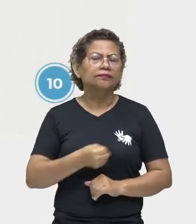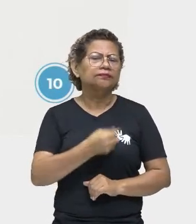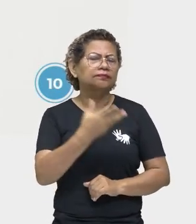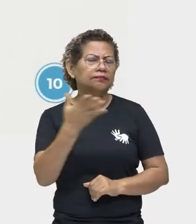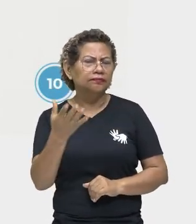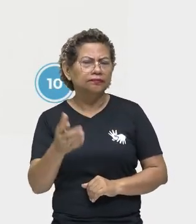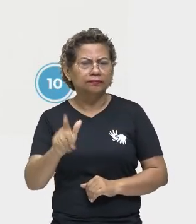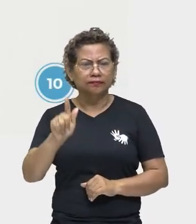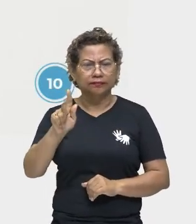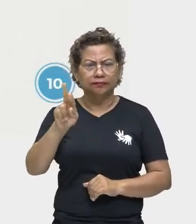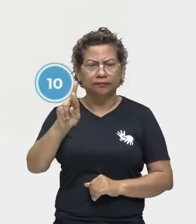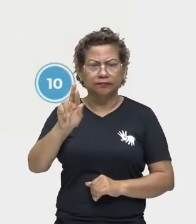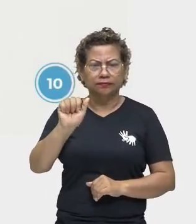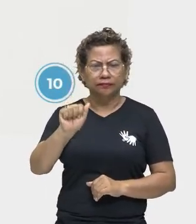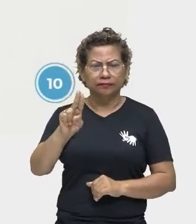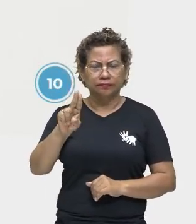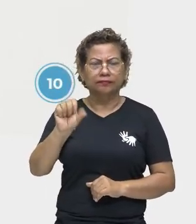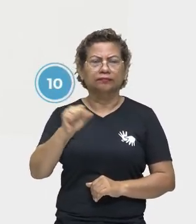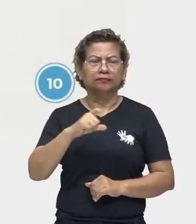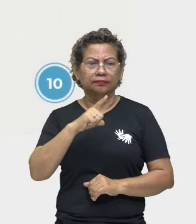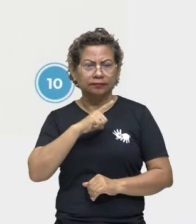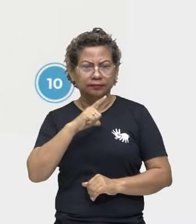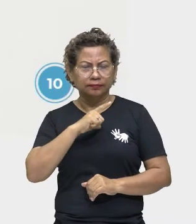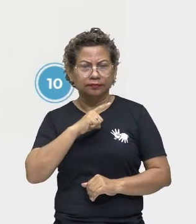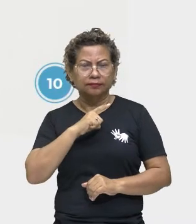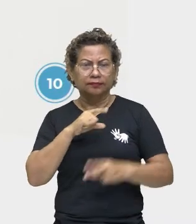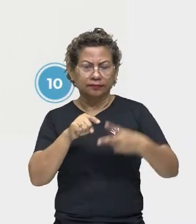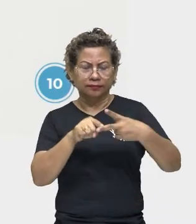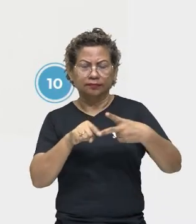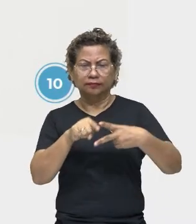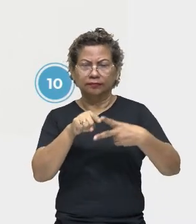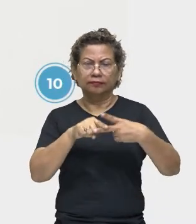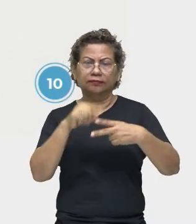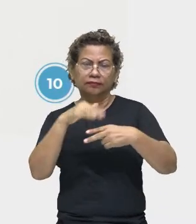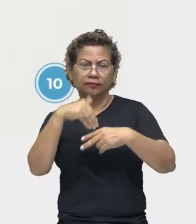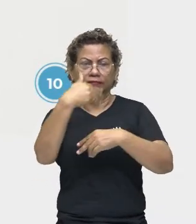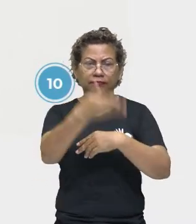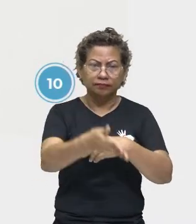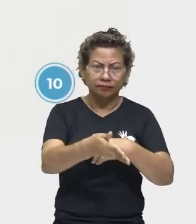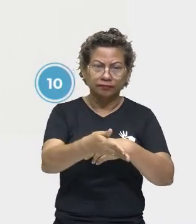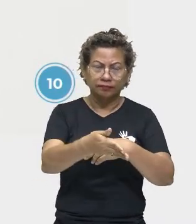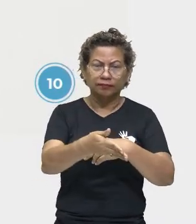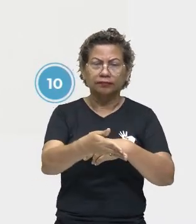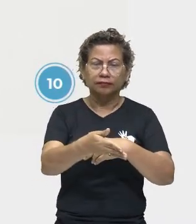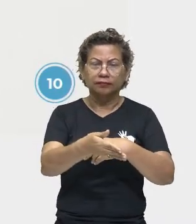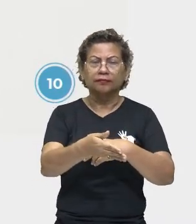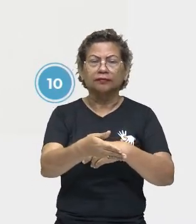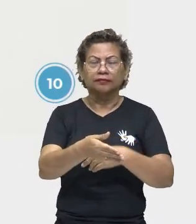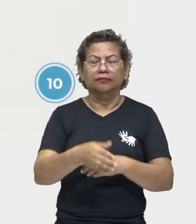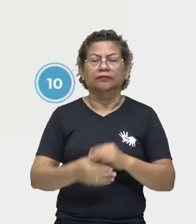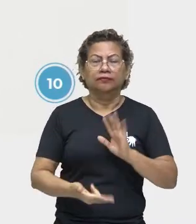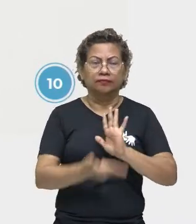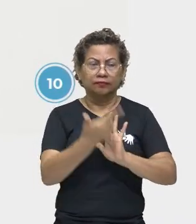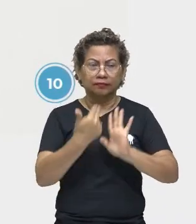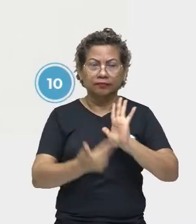Quantos graus tem o ângulo externo de um octágono?